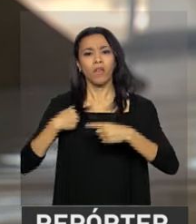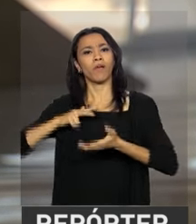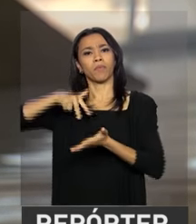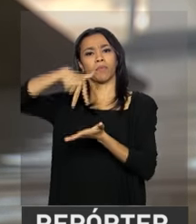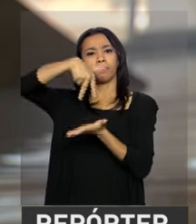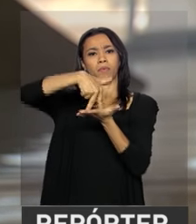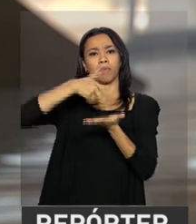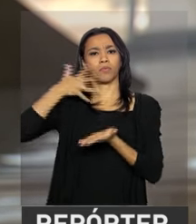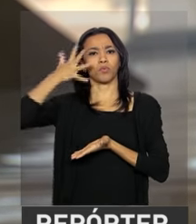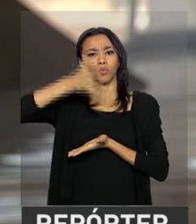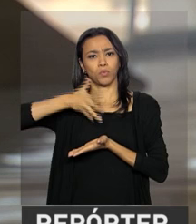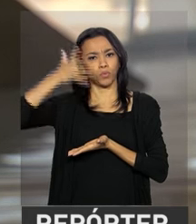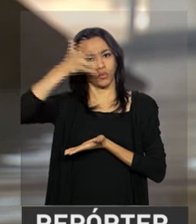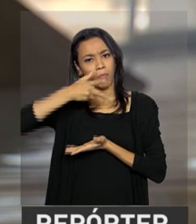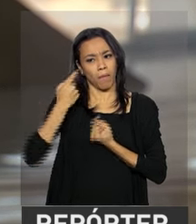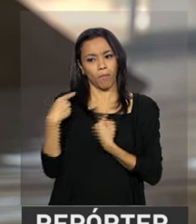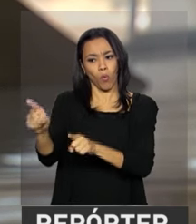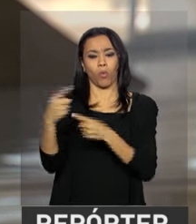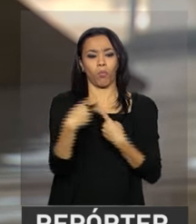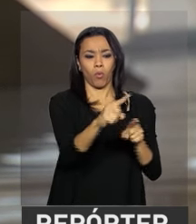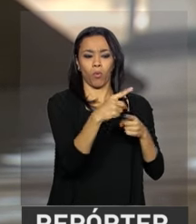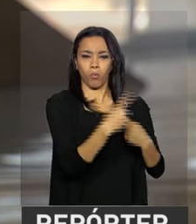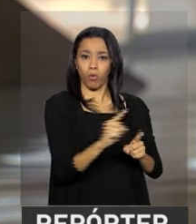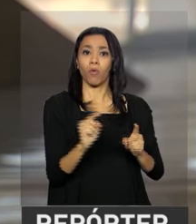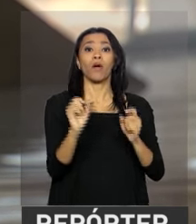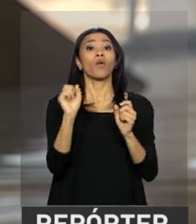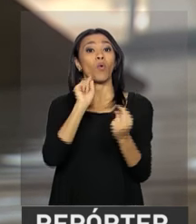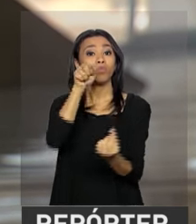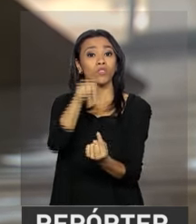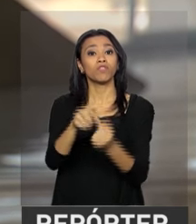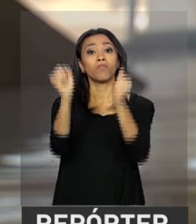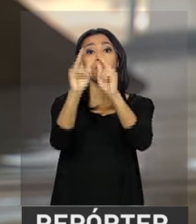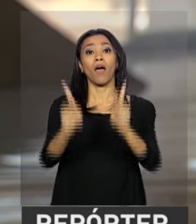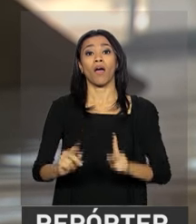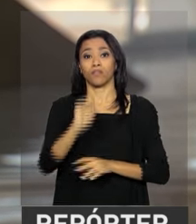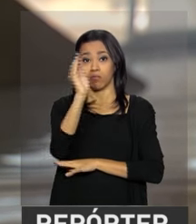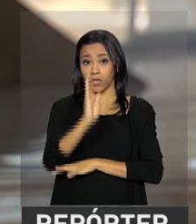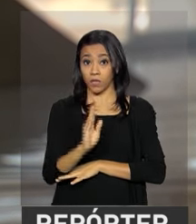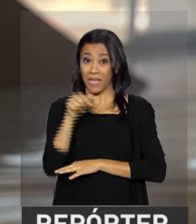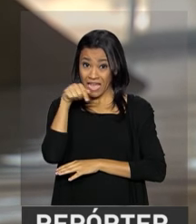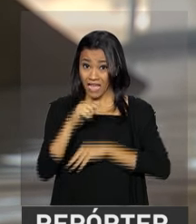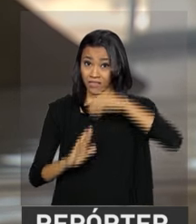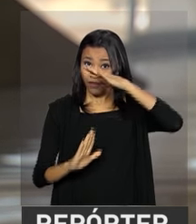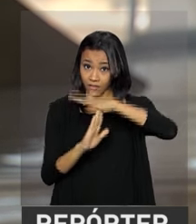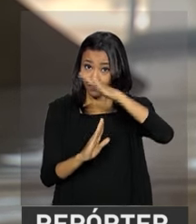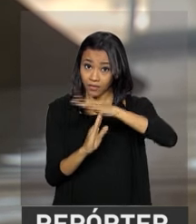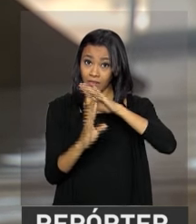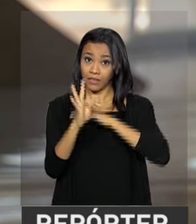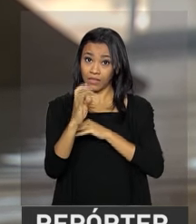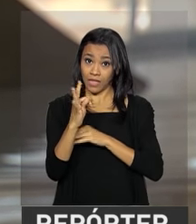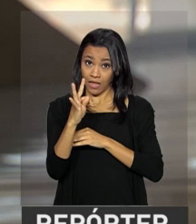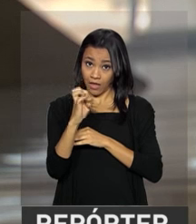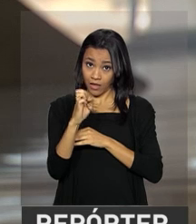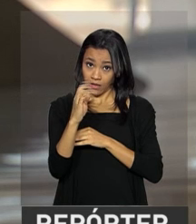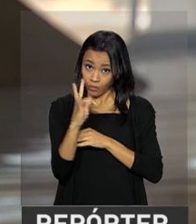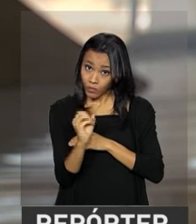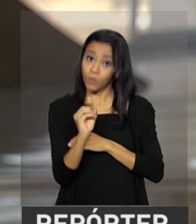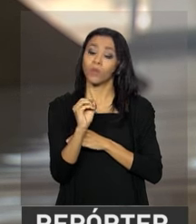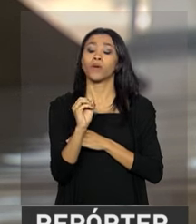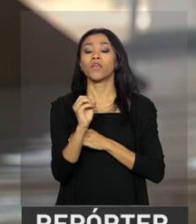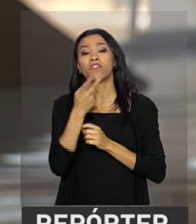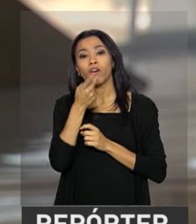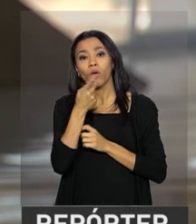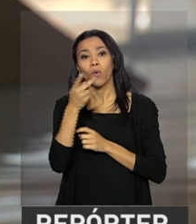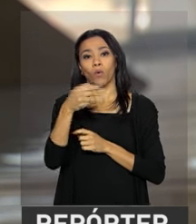contestá-las em benefício da harmonia do país. E esse teto para os gastos públicos a que o presidente em exercício Michel Temer se